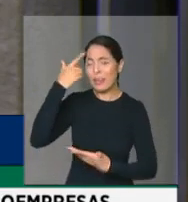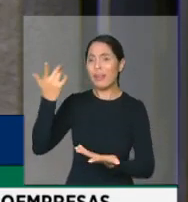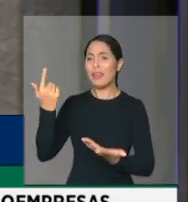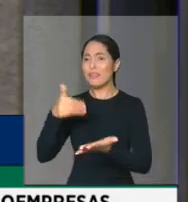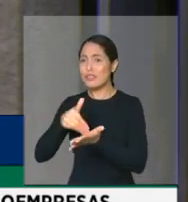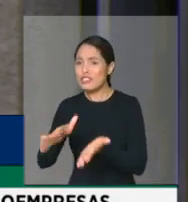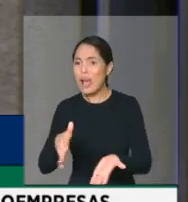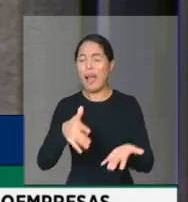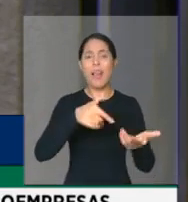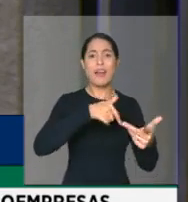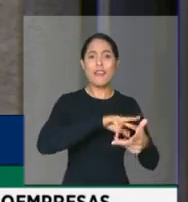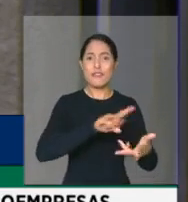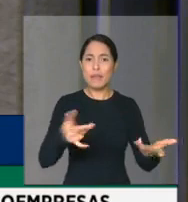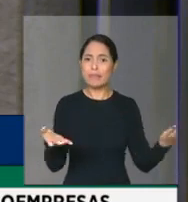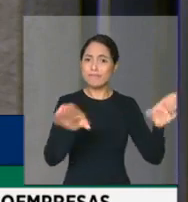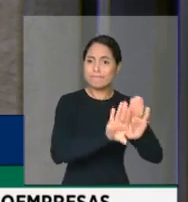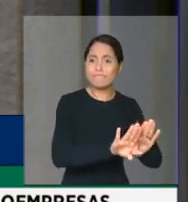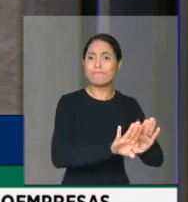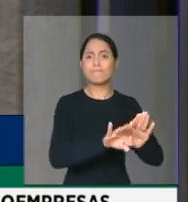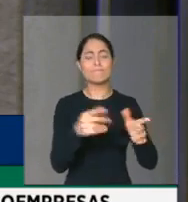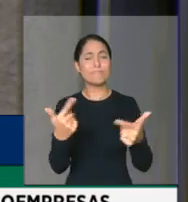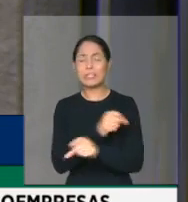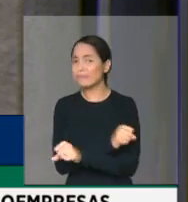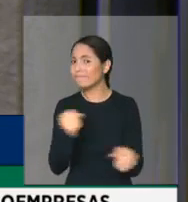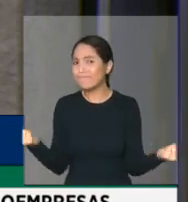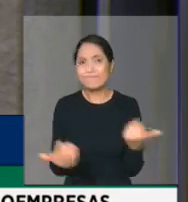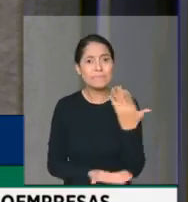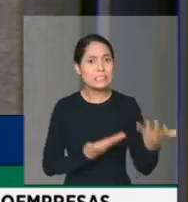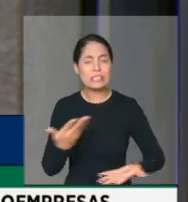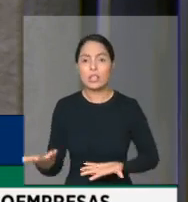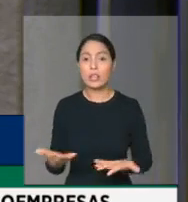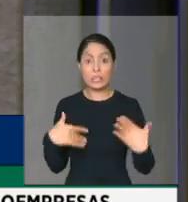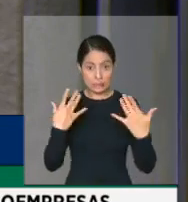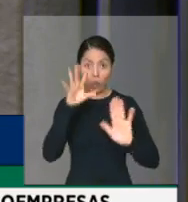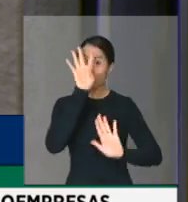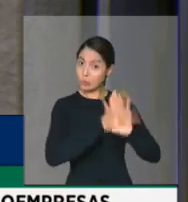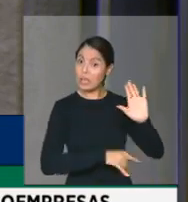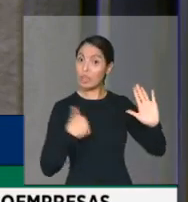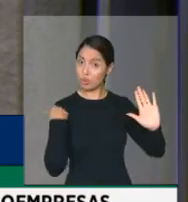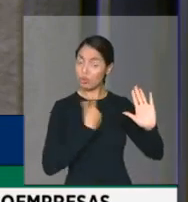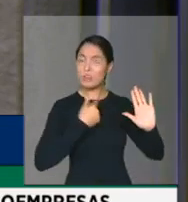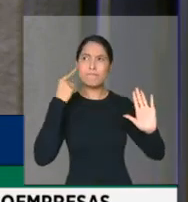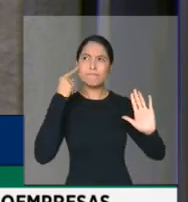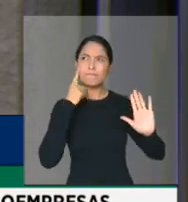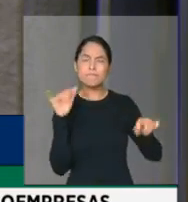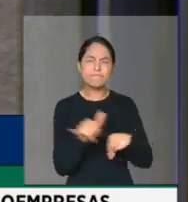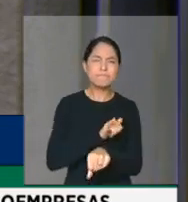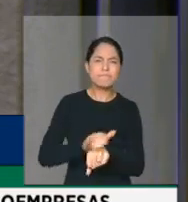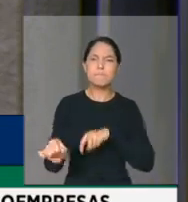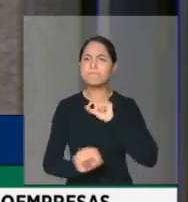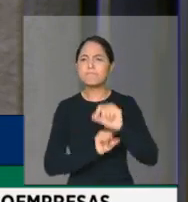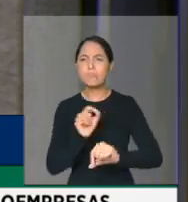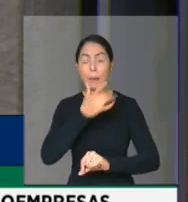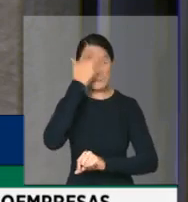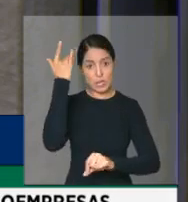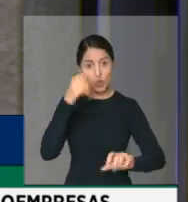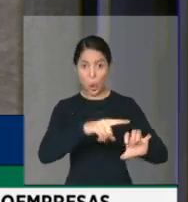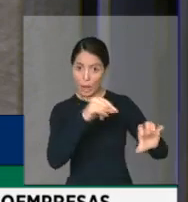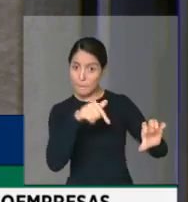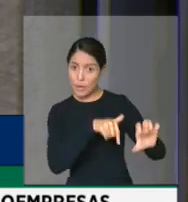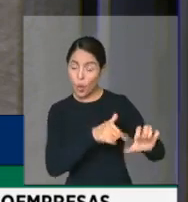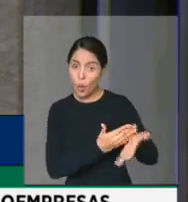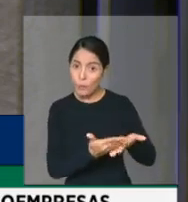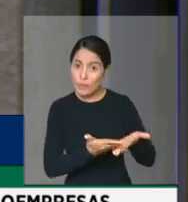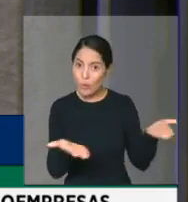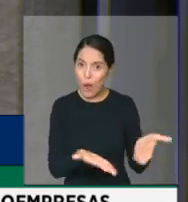ter que fechar, eu não tenho o que fazer. Durante a construção do texto, nós também pensamos na alternativa para aquele empreendedor que abriu a sua